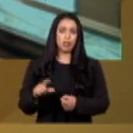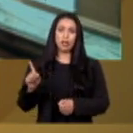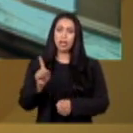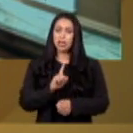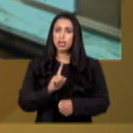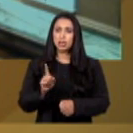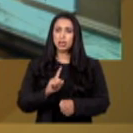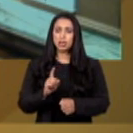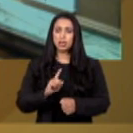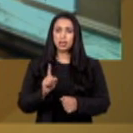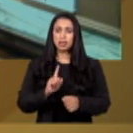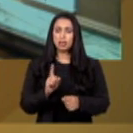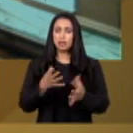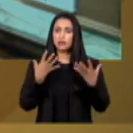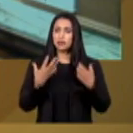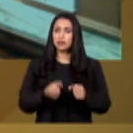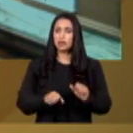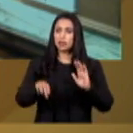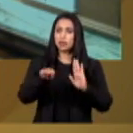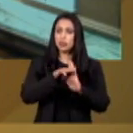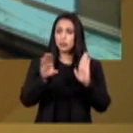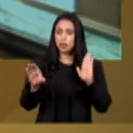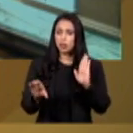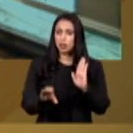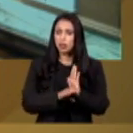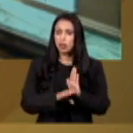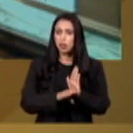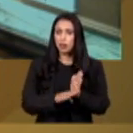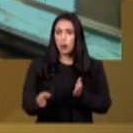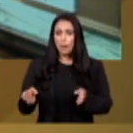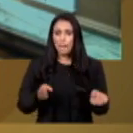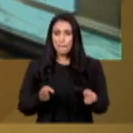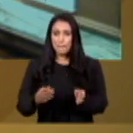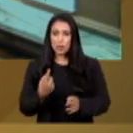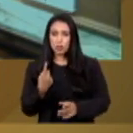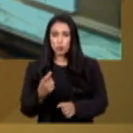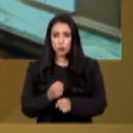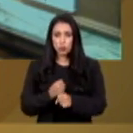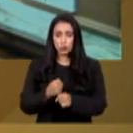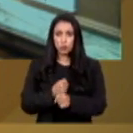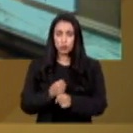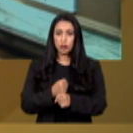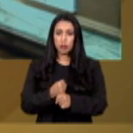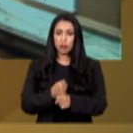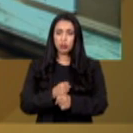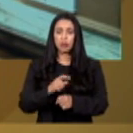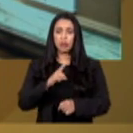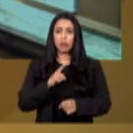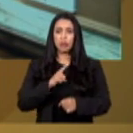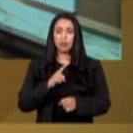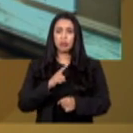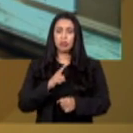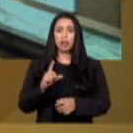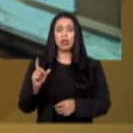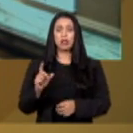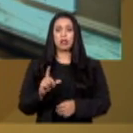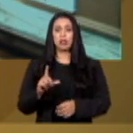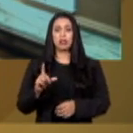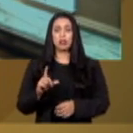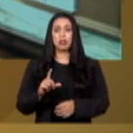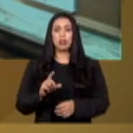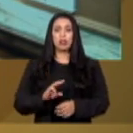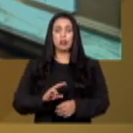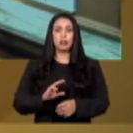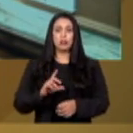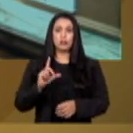idade cautelar pelo prazo de um ano de ativo e não apertem o valor